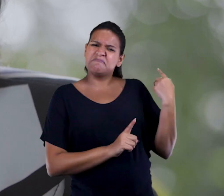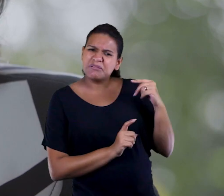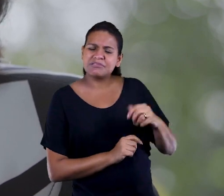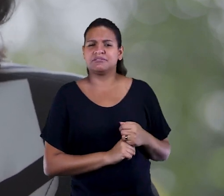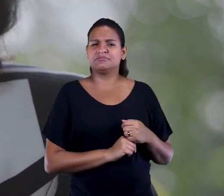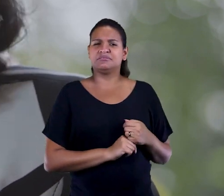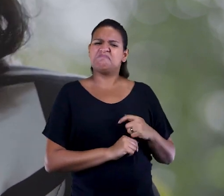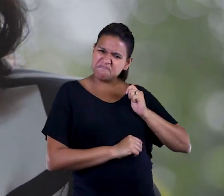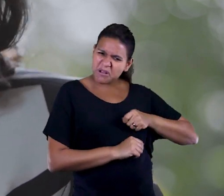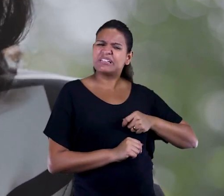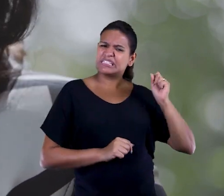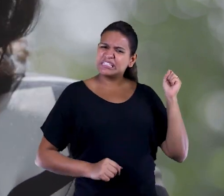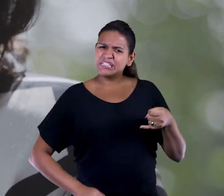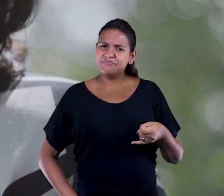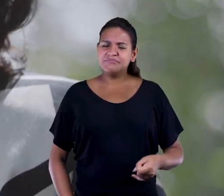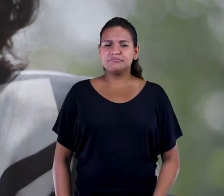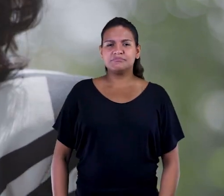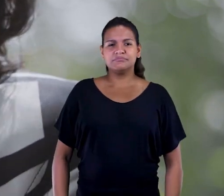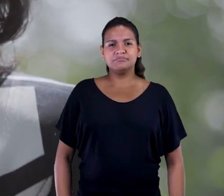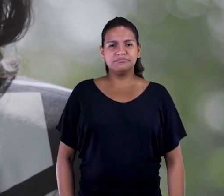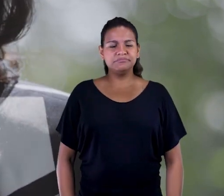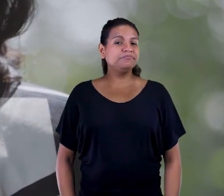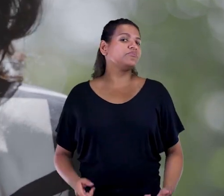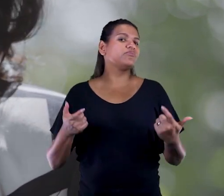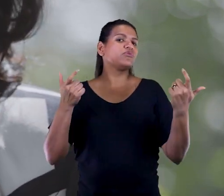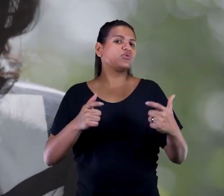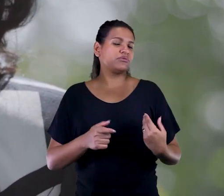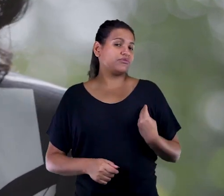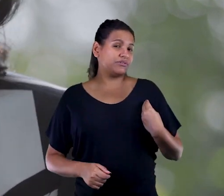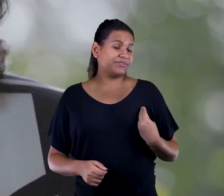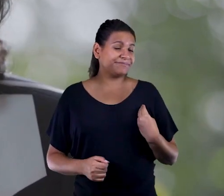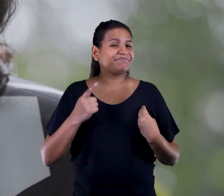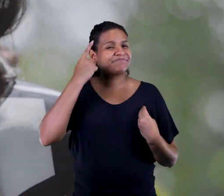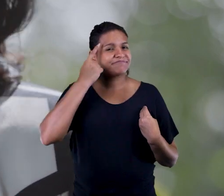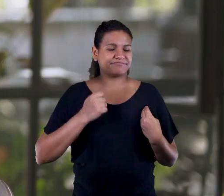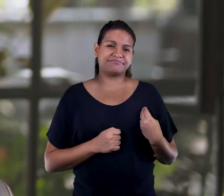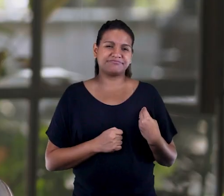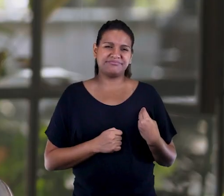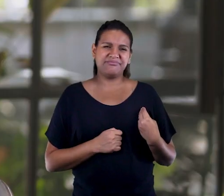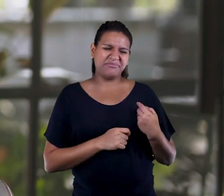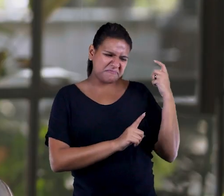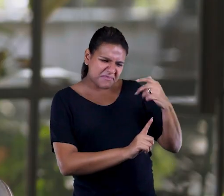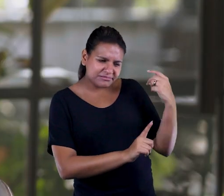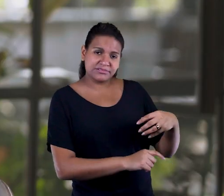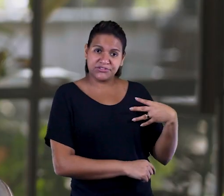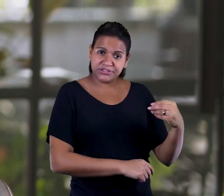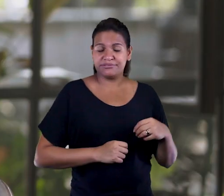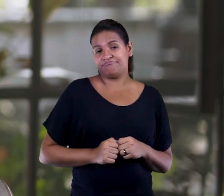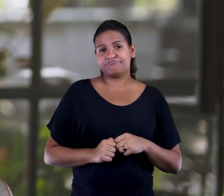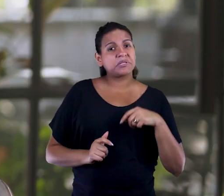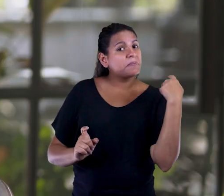Essa pessoa, muito provavelmente, no ambiente onde ela vive, ela maltrata um filho, ela maltrata a mãe,